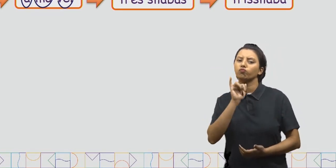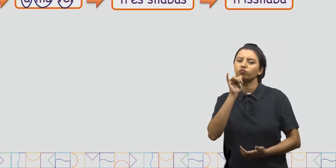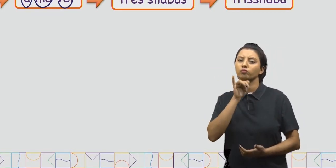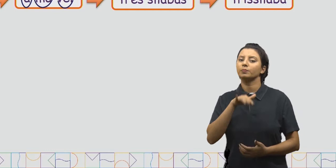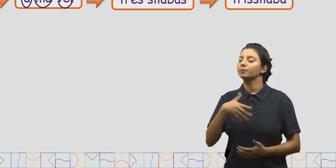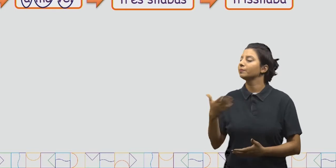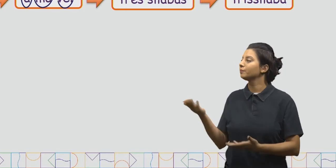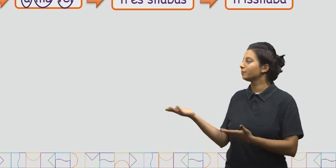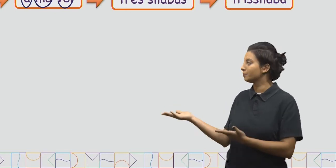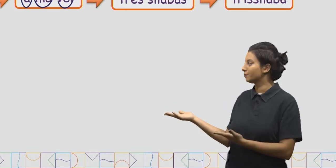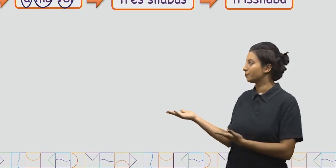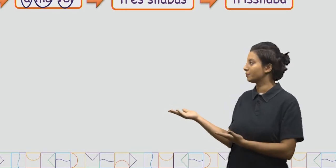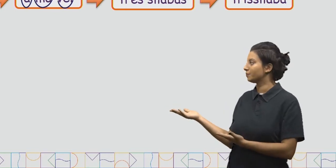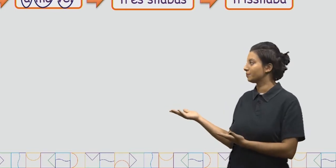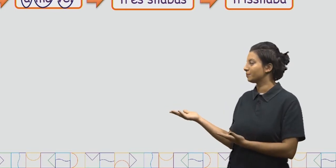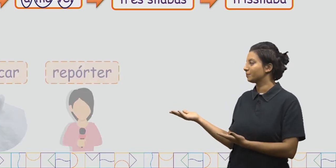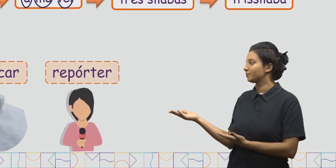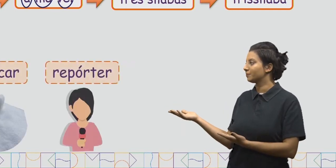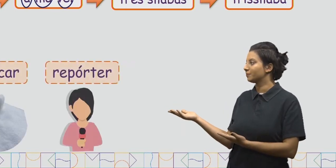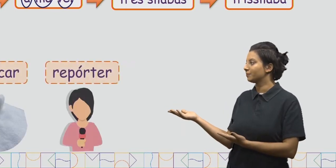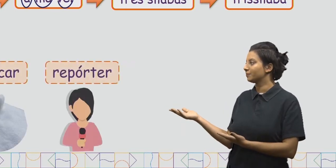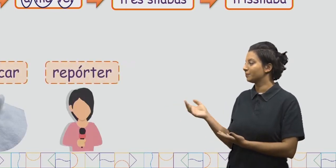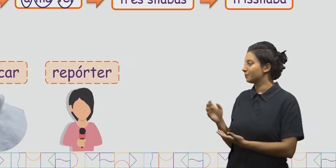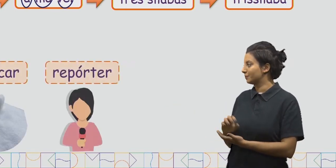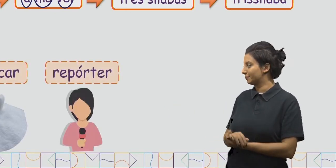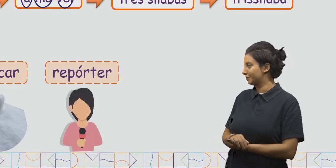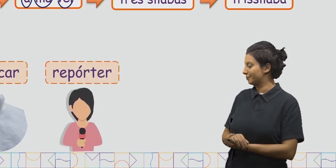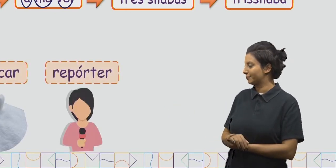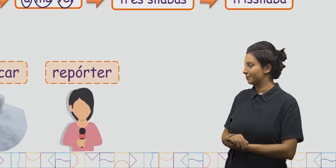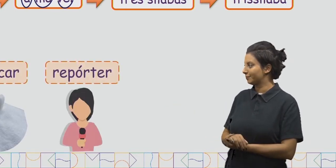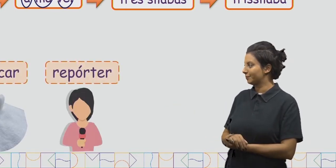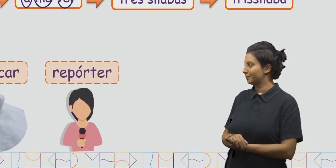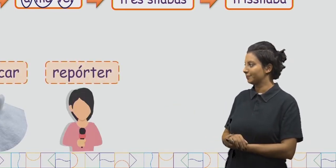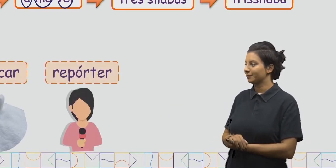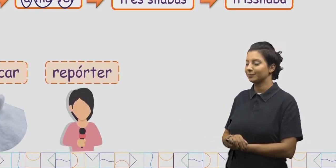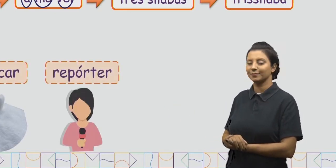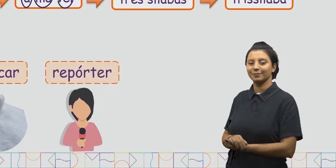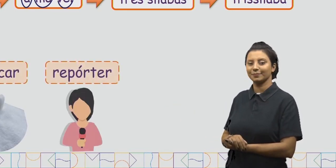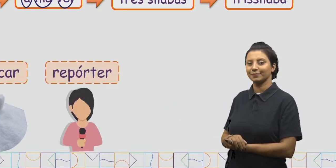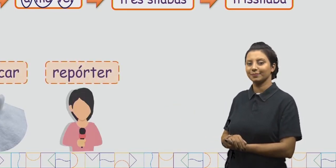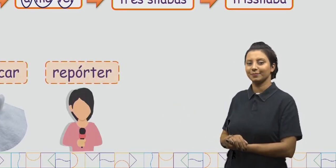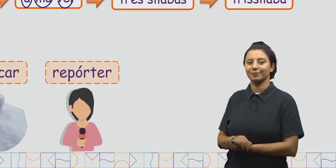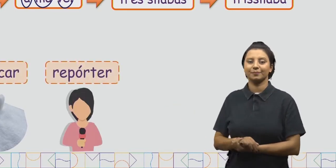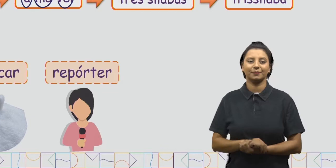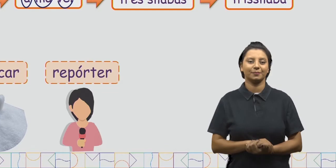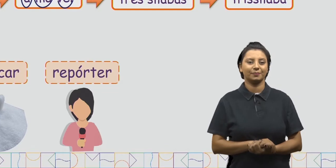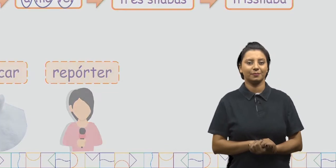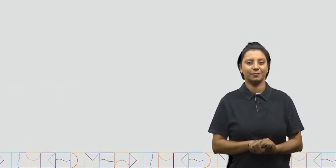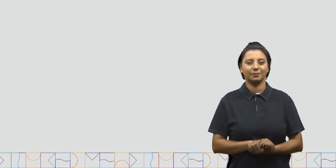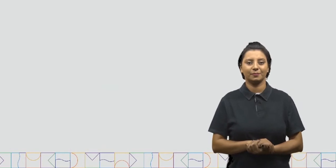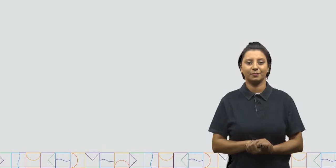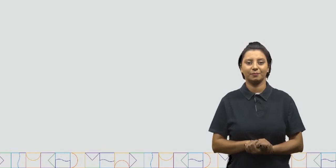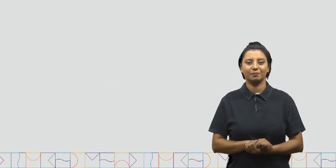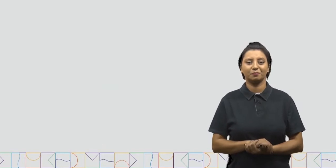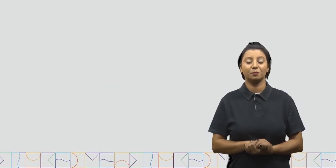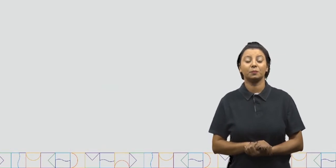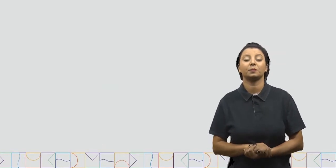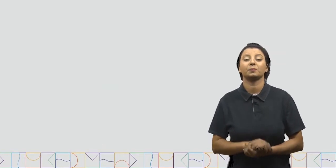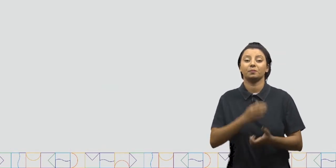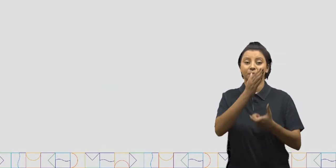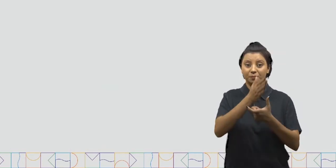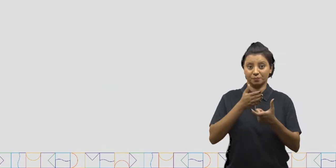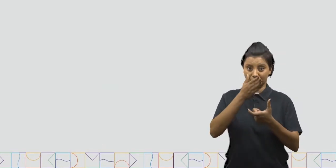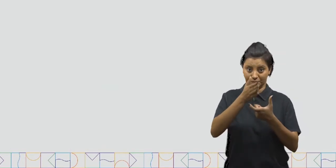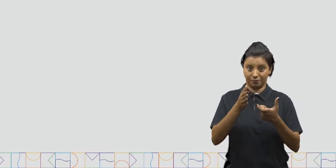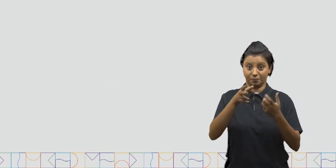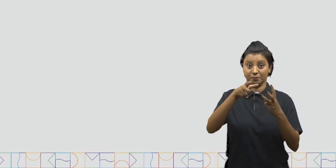paroxítonas são as palavras automóvel, açúcar e repórter. Quando a sílaba tônica